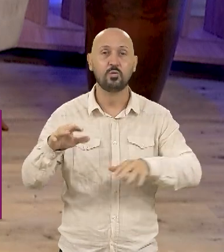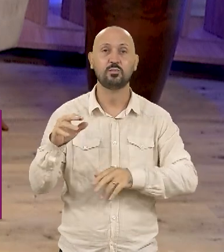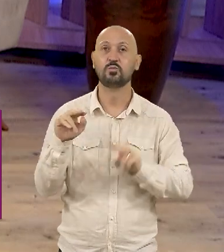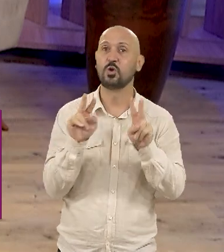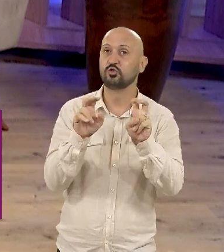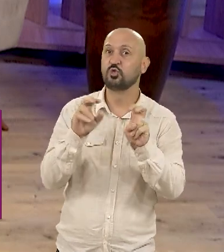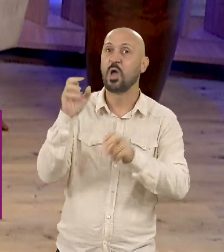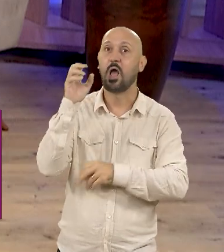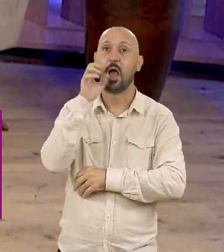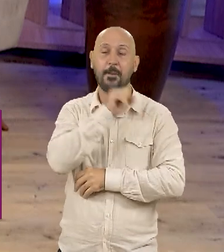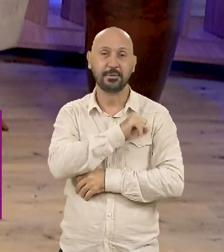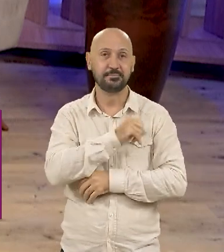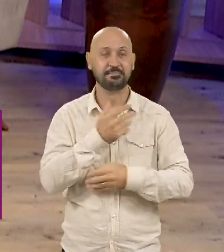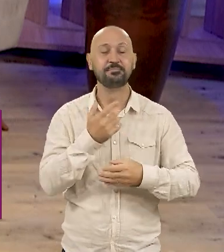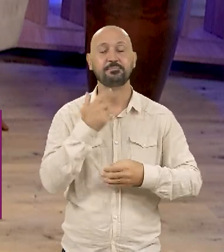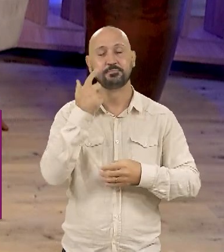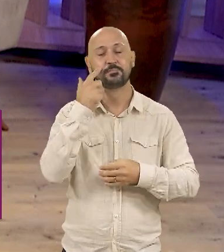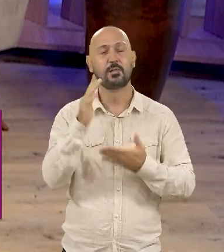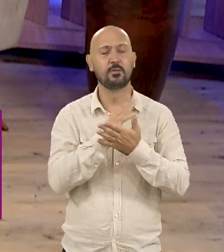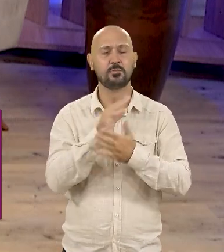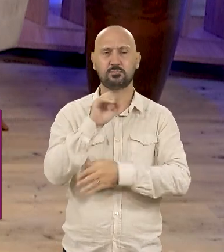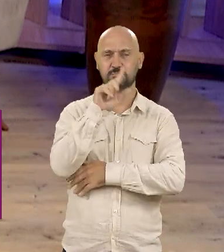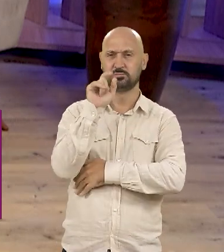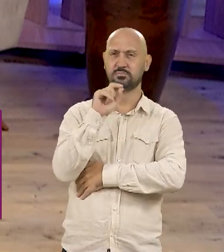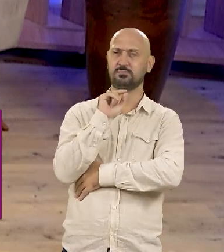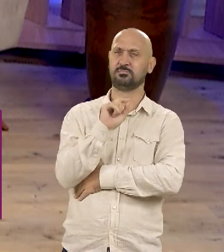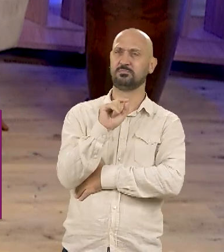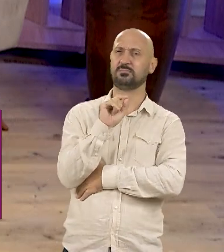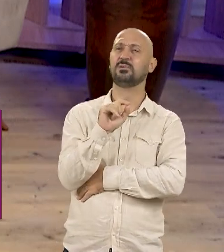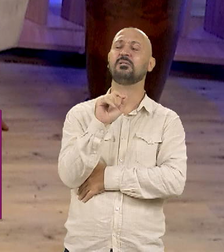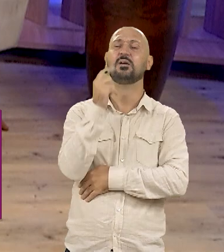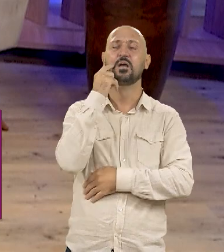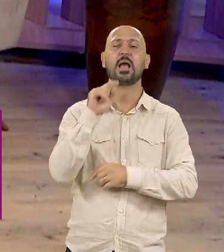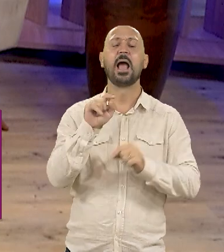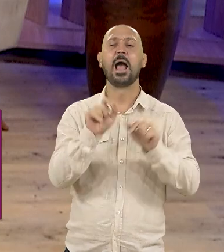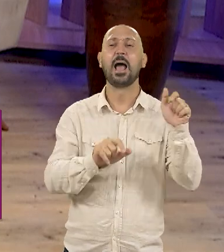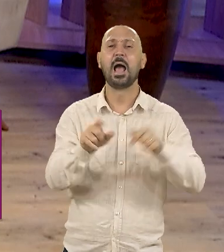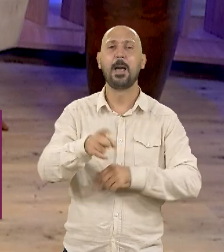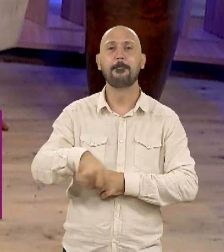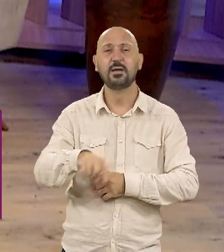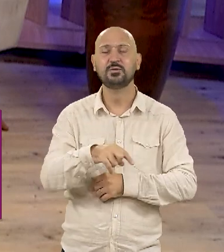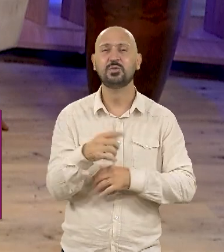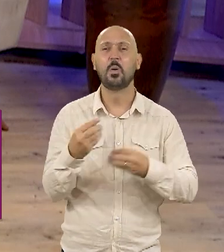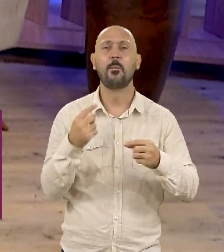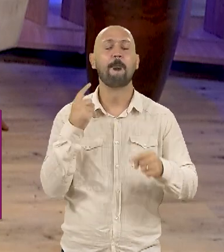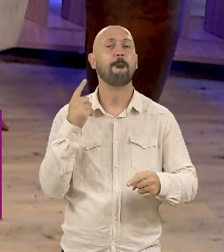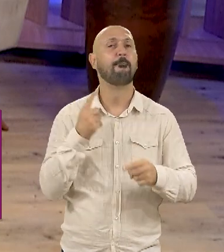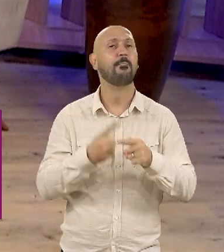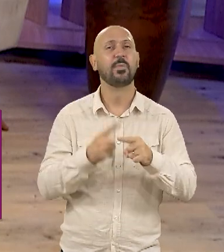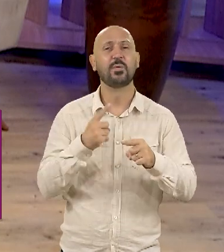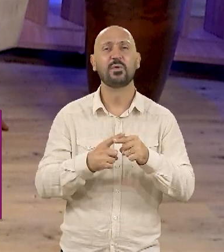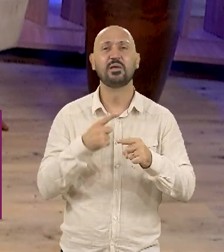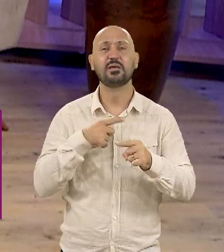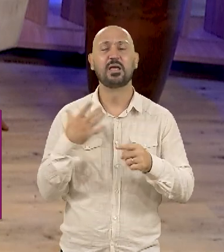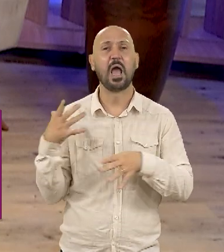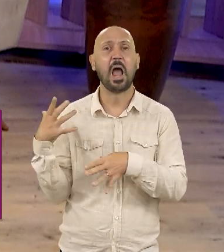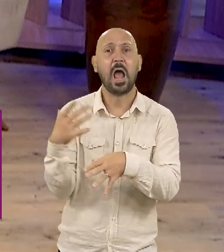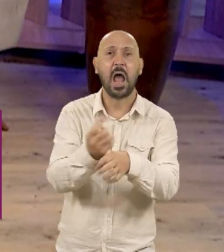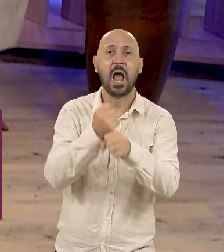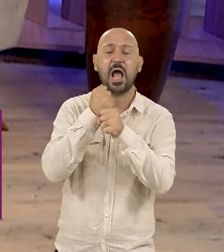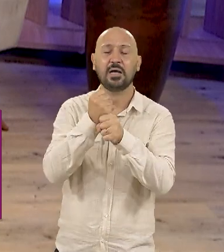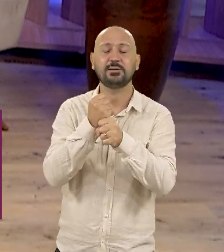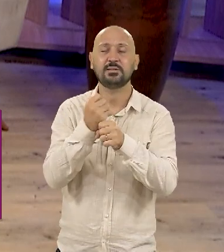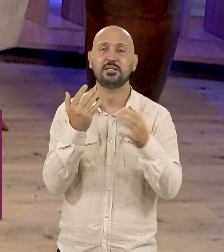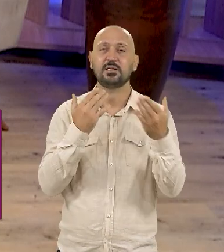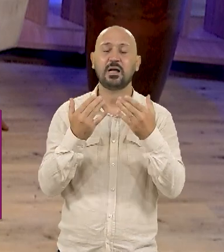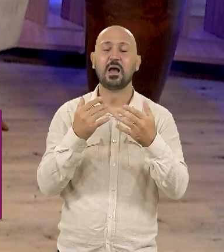muito rápido. Sim. E muita gente se questionando, né? O que está acontecendo com essas pessoas, né? Por que esse apego emocional